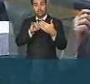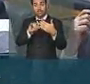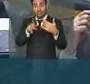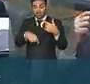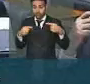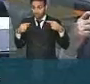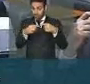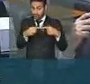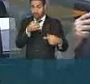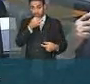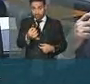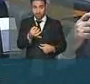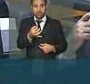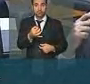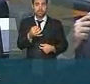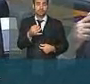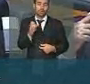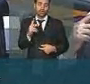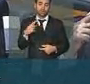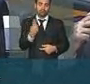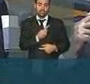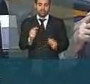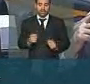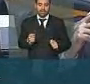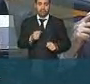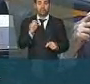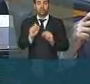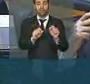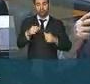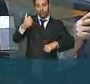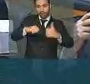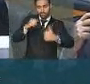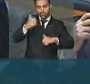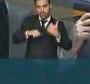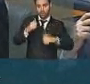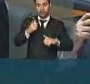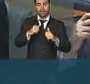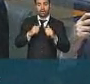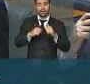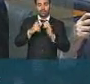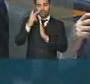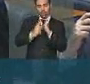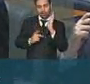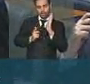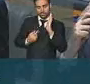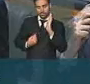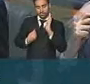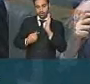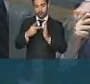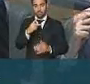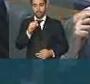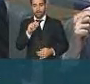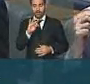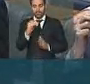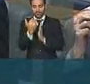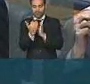entendimento, a gente fica aí em condições de apreciar as matérias que estão na pauta do Congresso.